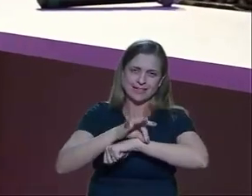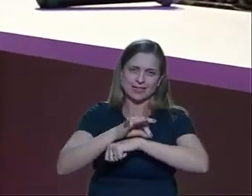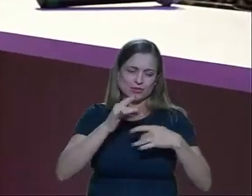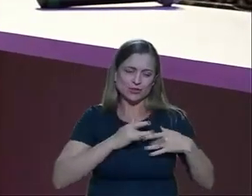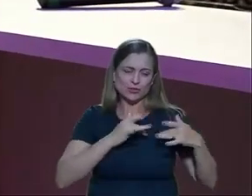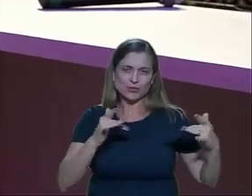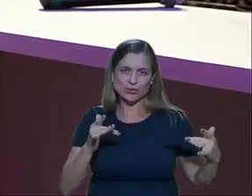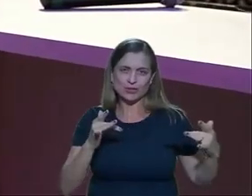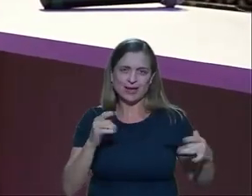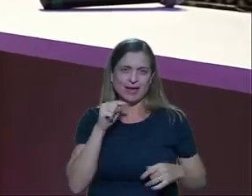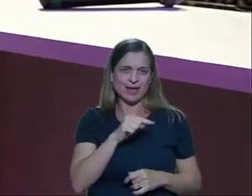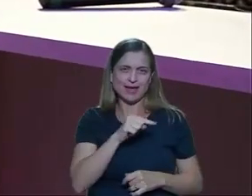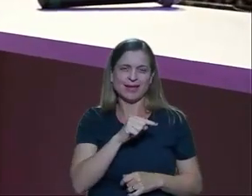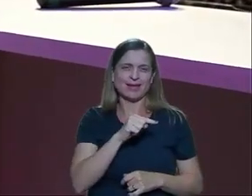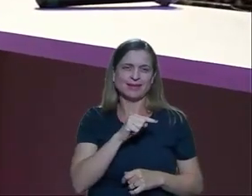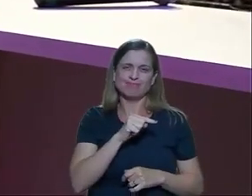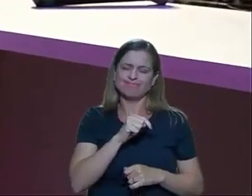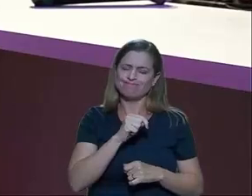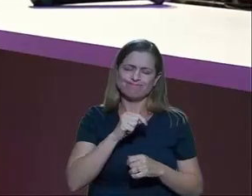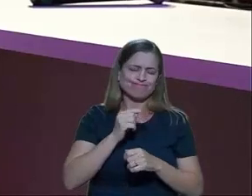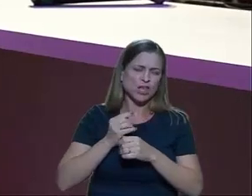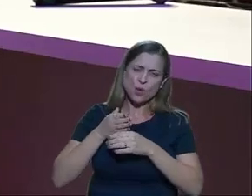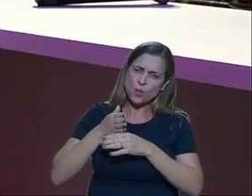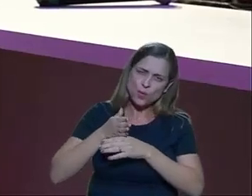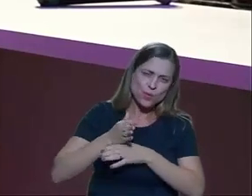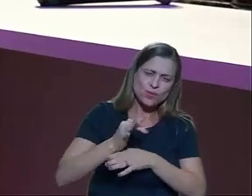Braga é presença que atravessa o tempo,